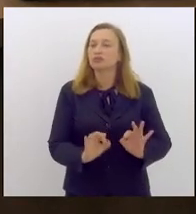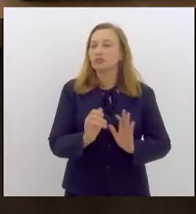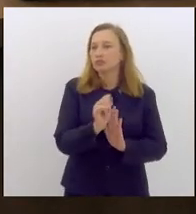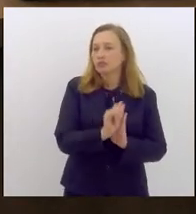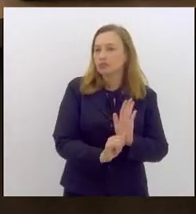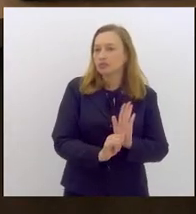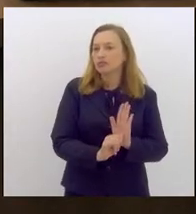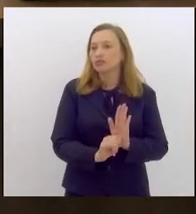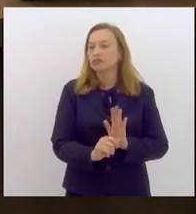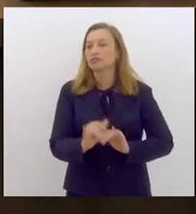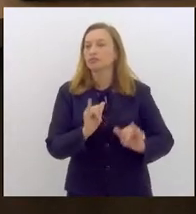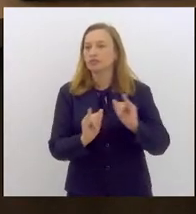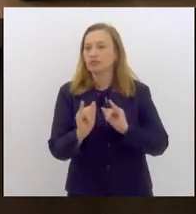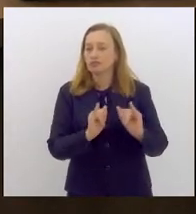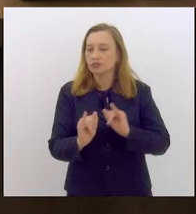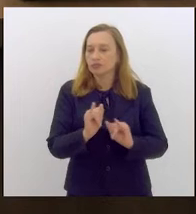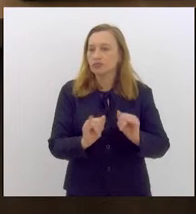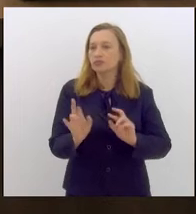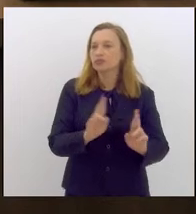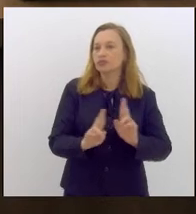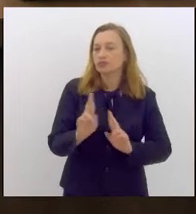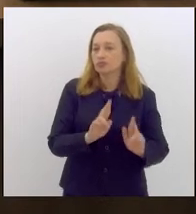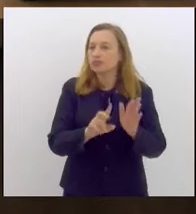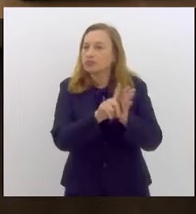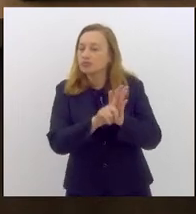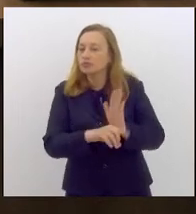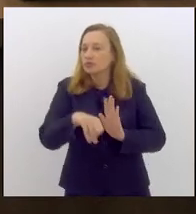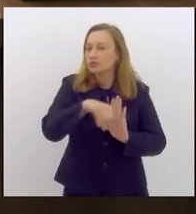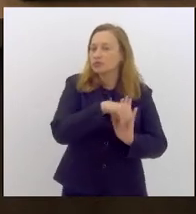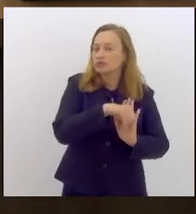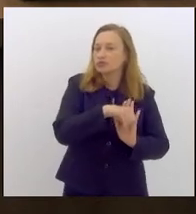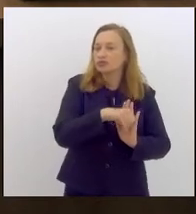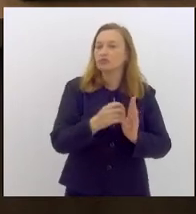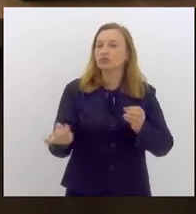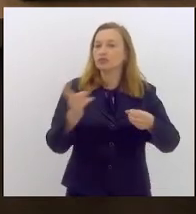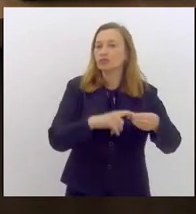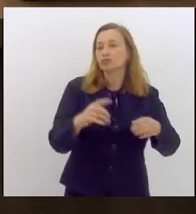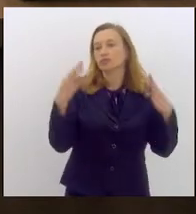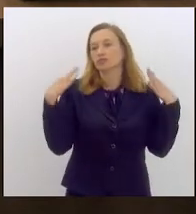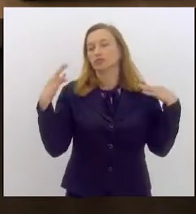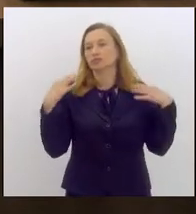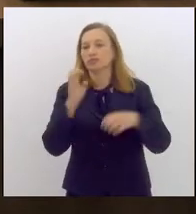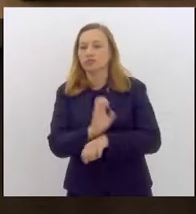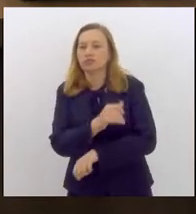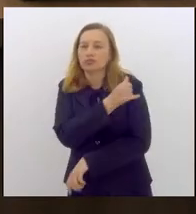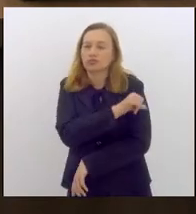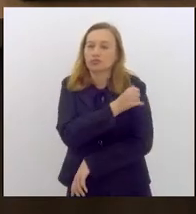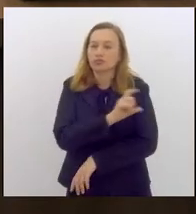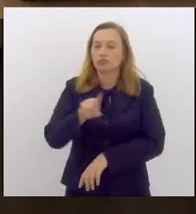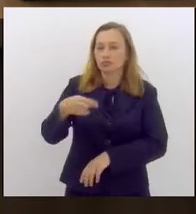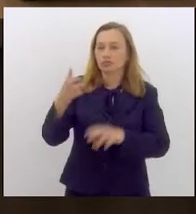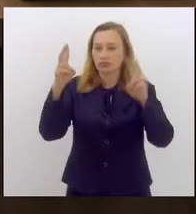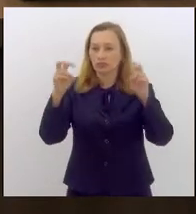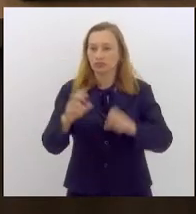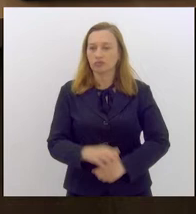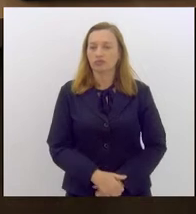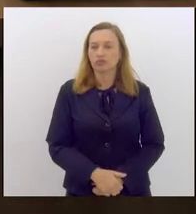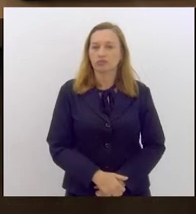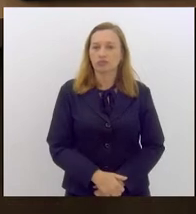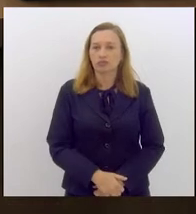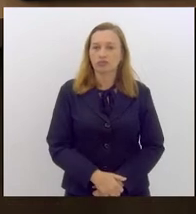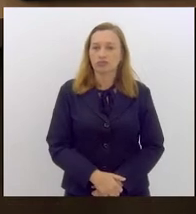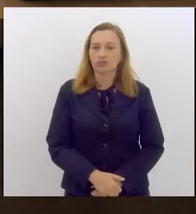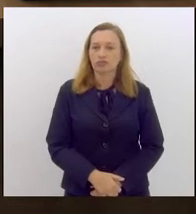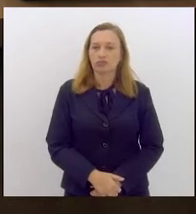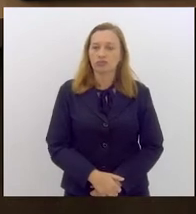relatório com estatísticas relacionadas à análise criminal voltada ao turismo do Estado do Rio de Janeiro e da outras providências.